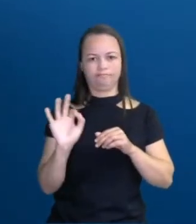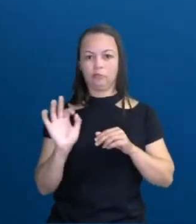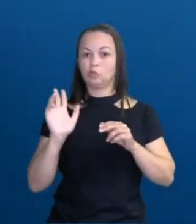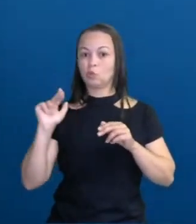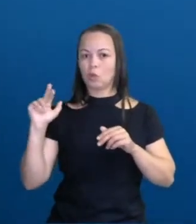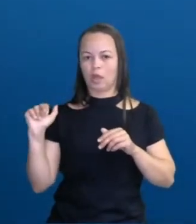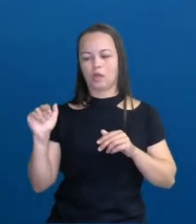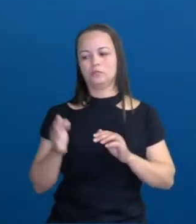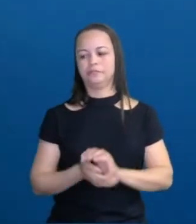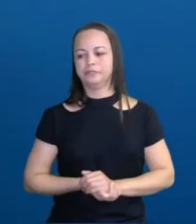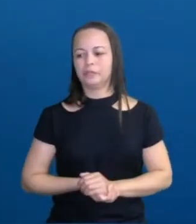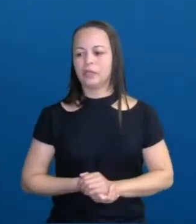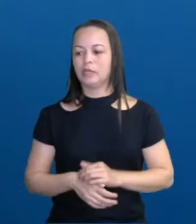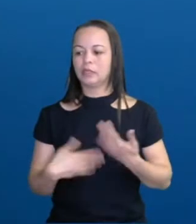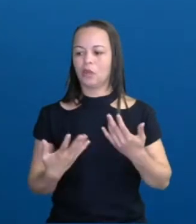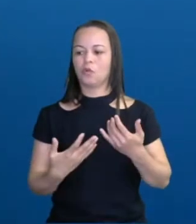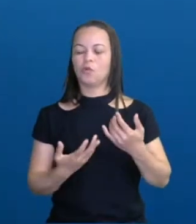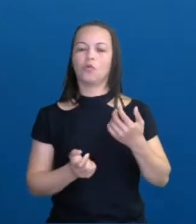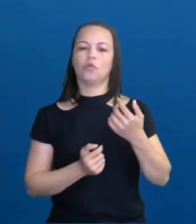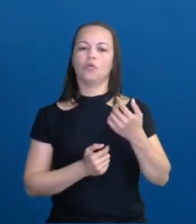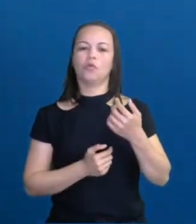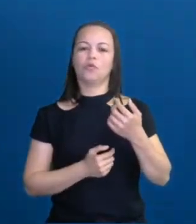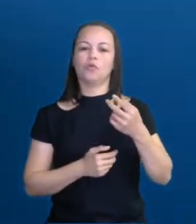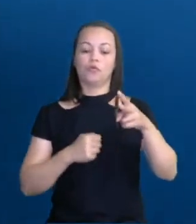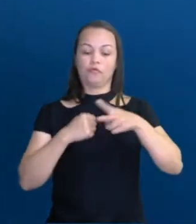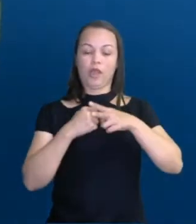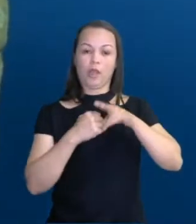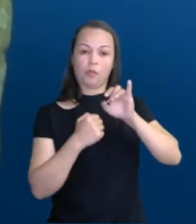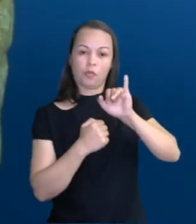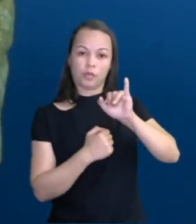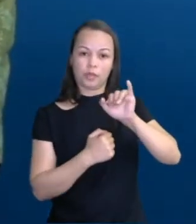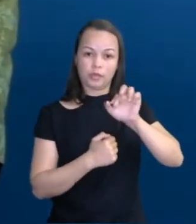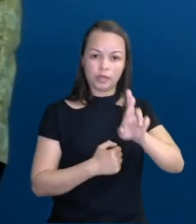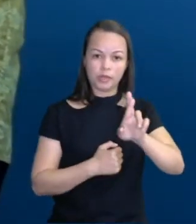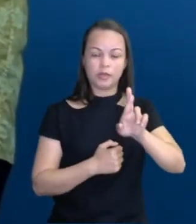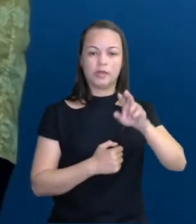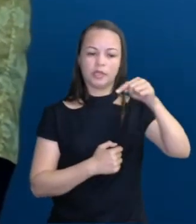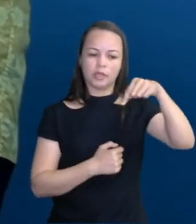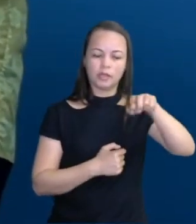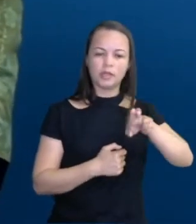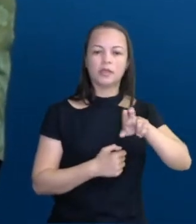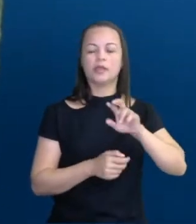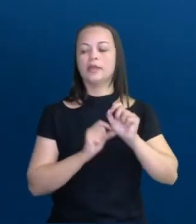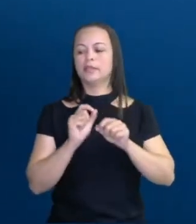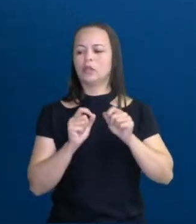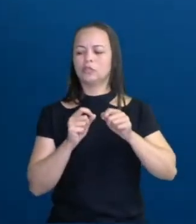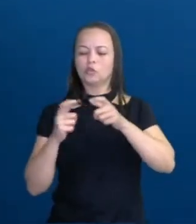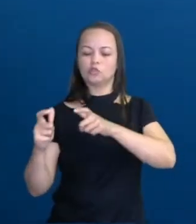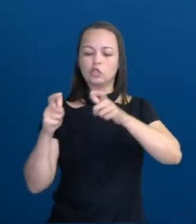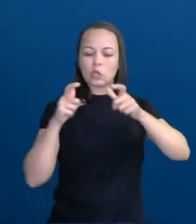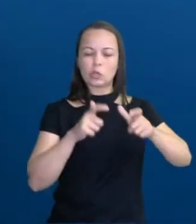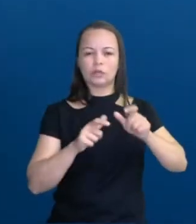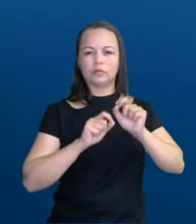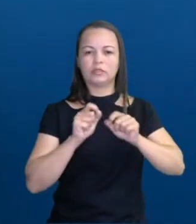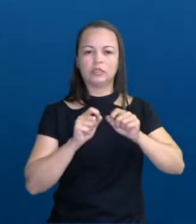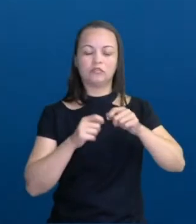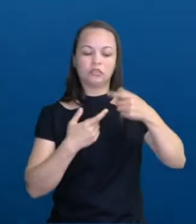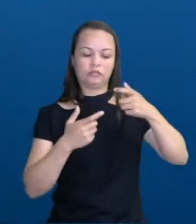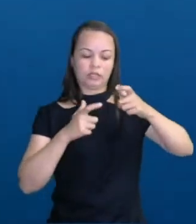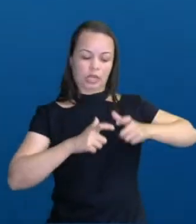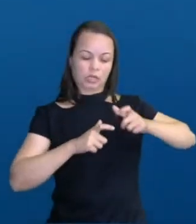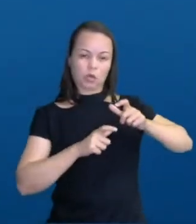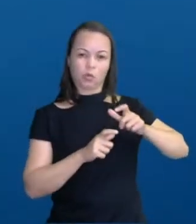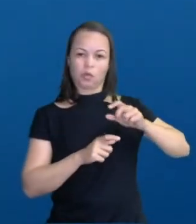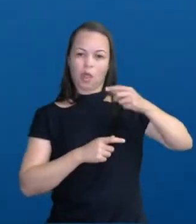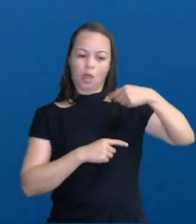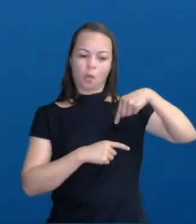Regência o verbo ir tá o verbo ir quando ele tinha esse sentido de deslocamento de que você vai sair